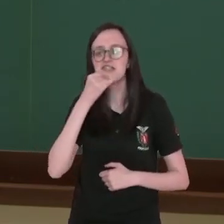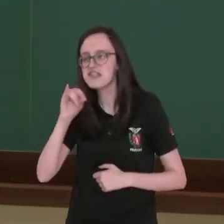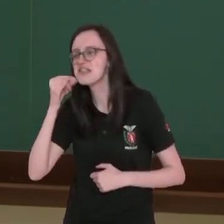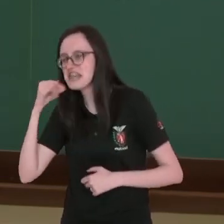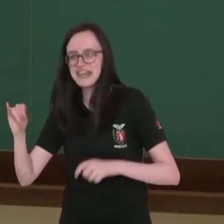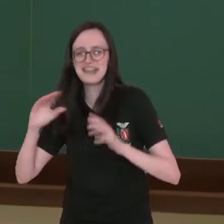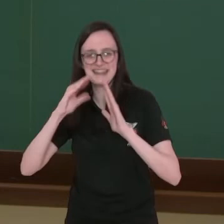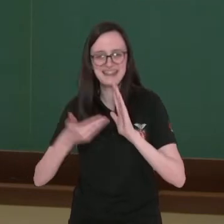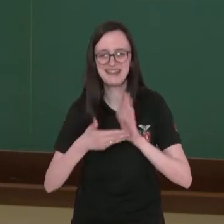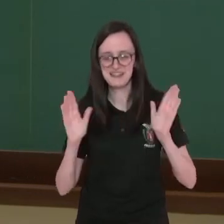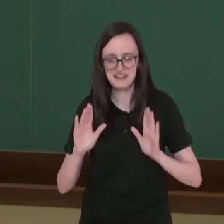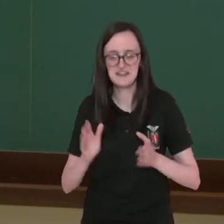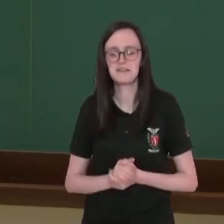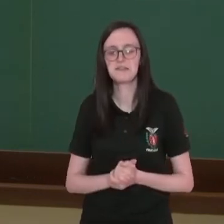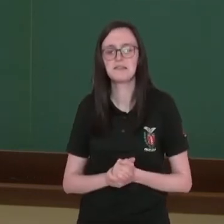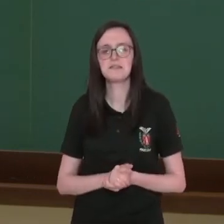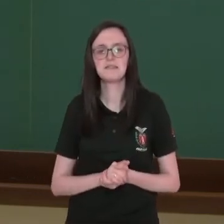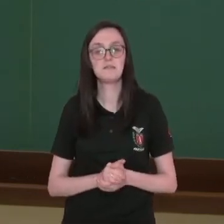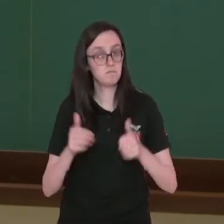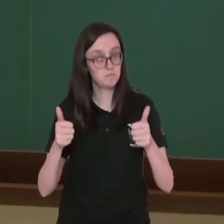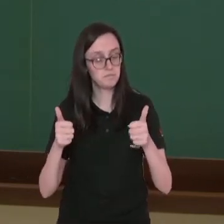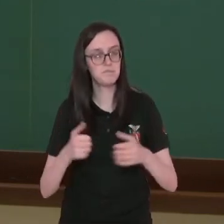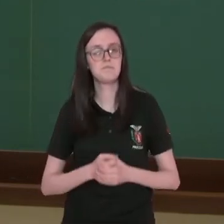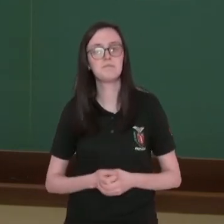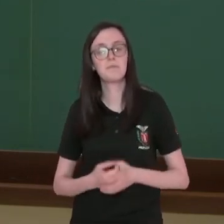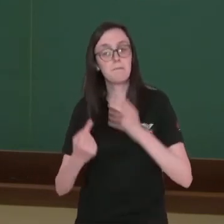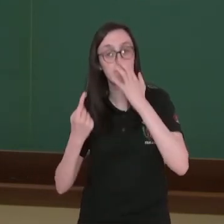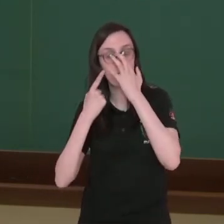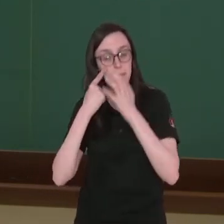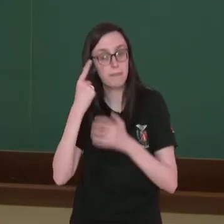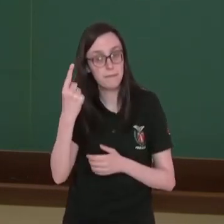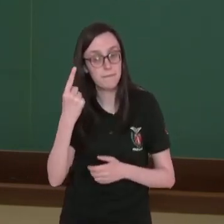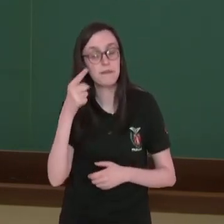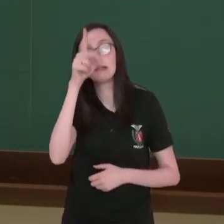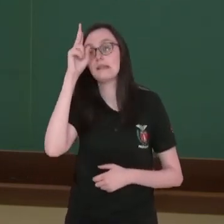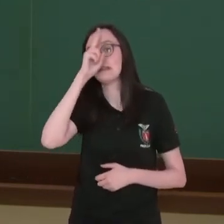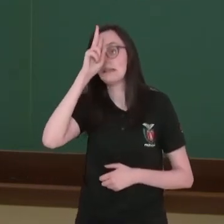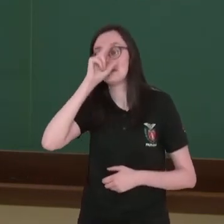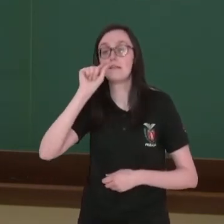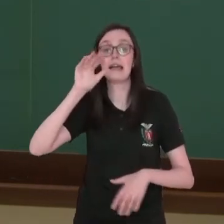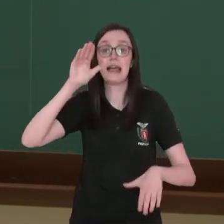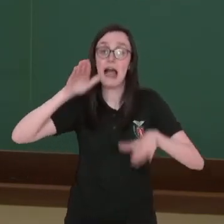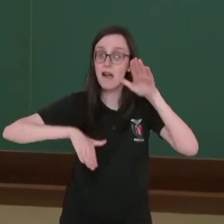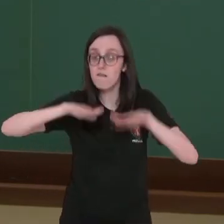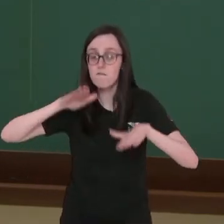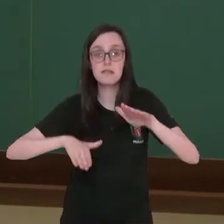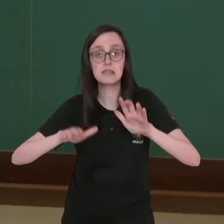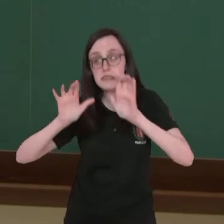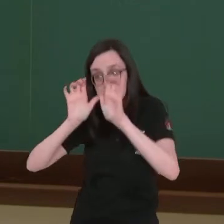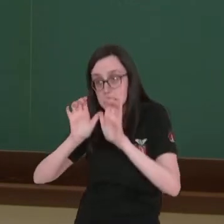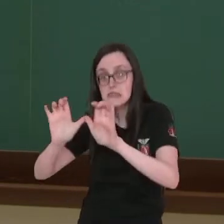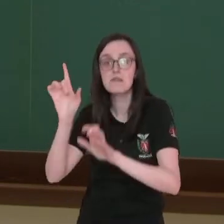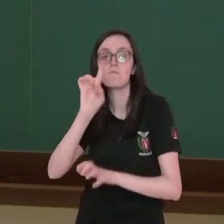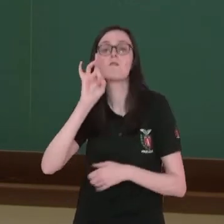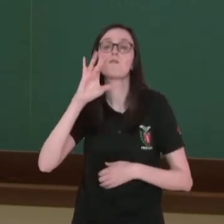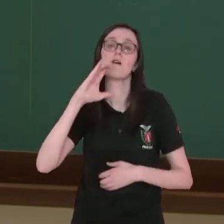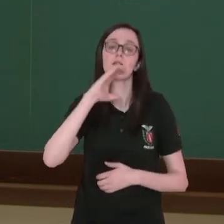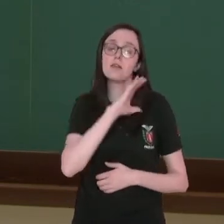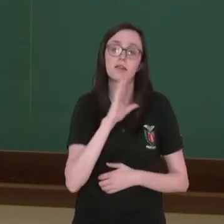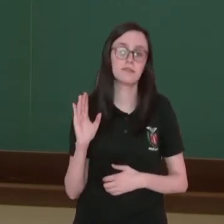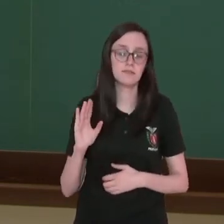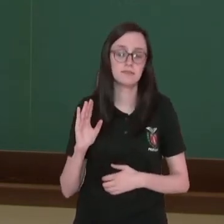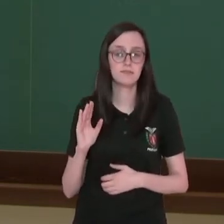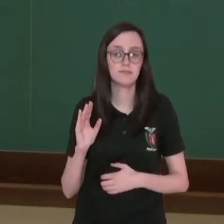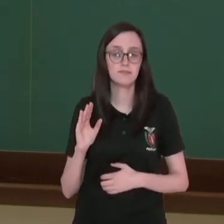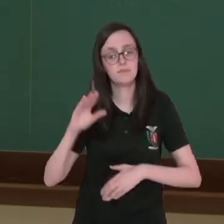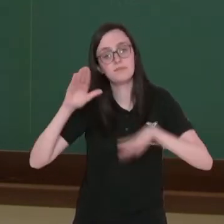tá, pessoal? Tudo é energia aqui. Beleza? Ó, você pode lembrar que às vezes ele não empurra, daí ele só esquenta. Às